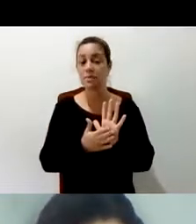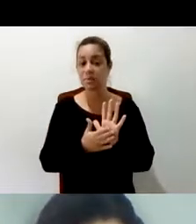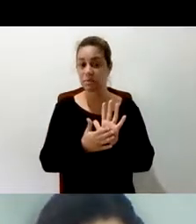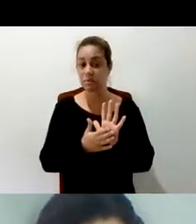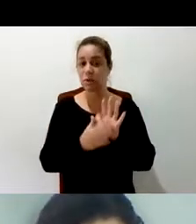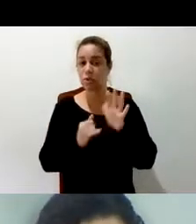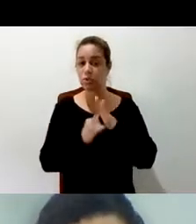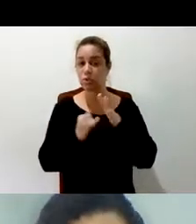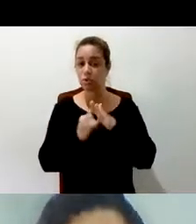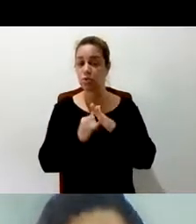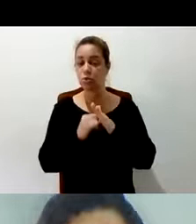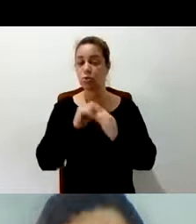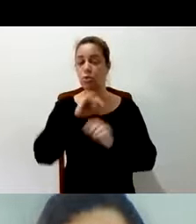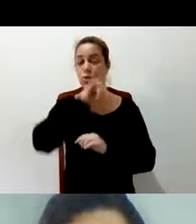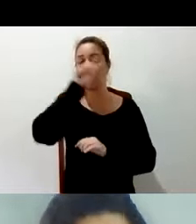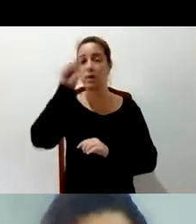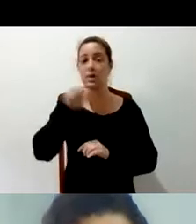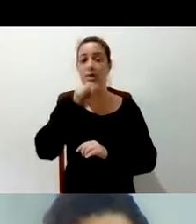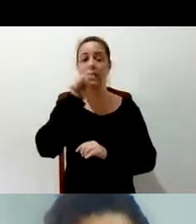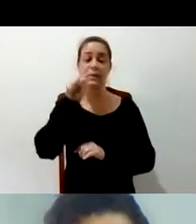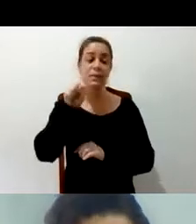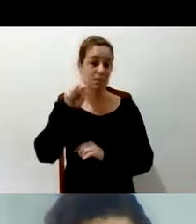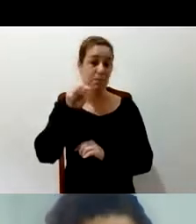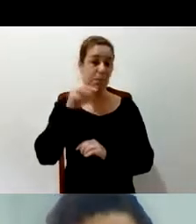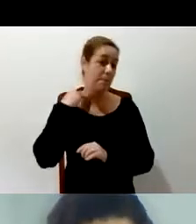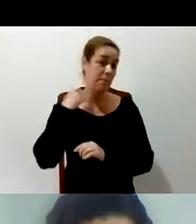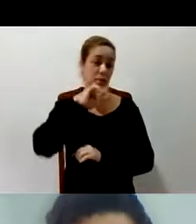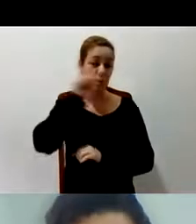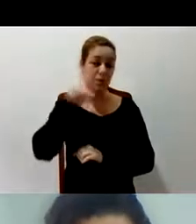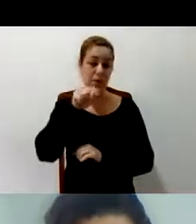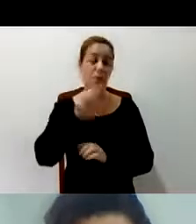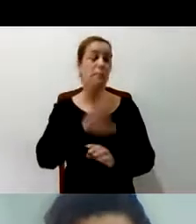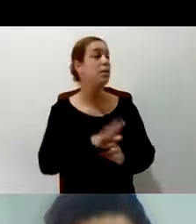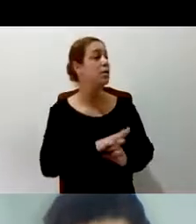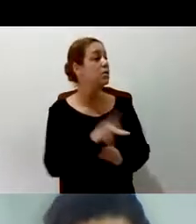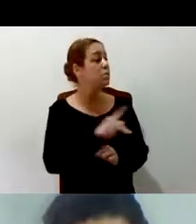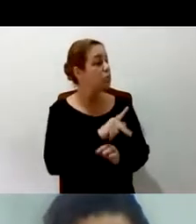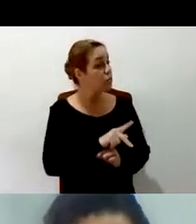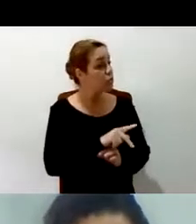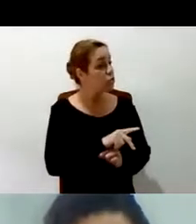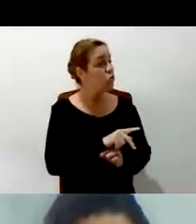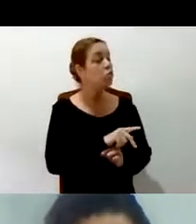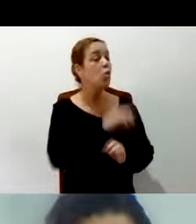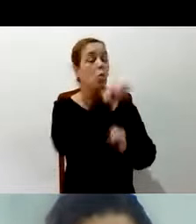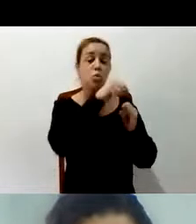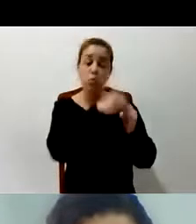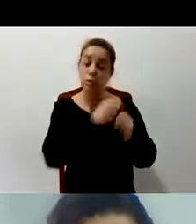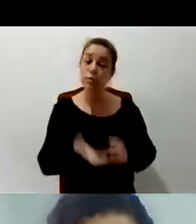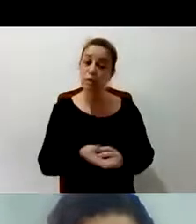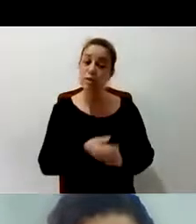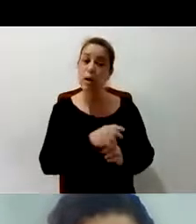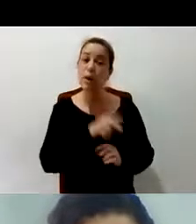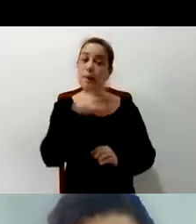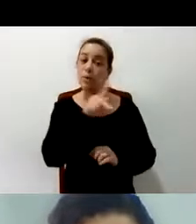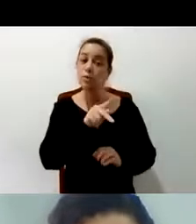né? Então, não tem um professor da universidade, do IFES, né? É uma proposta que a gente vê